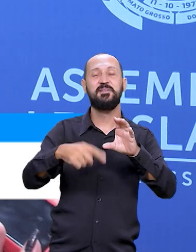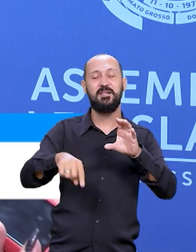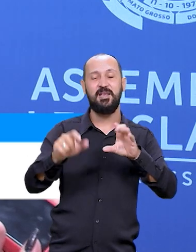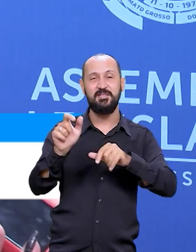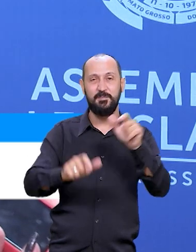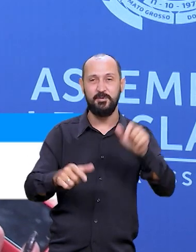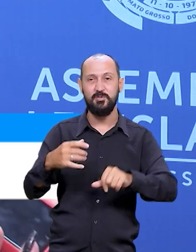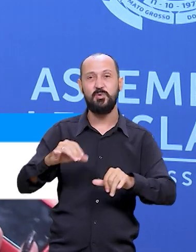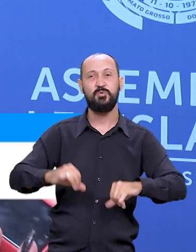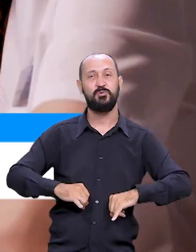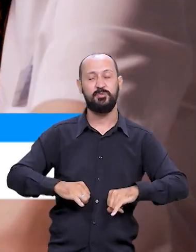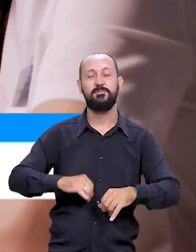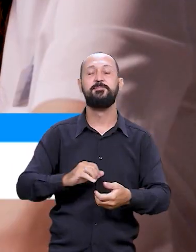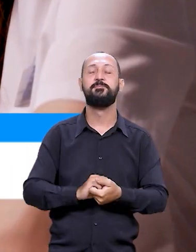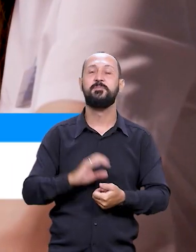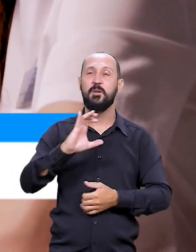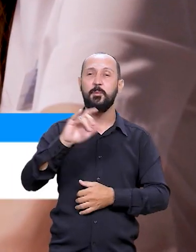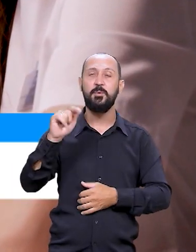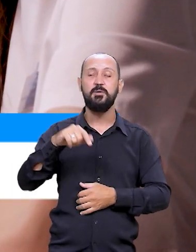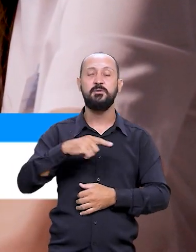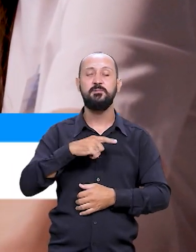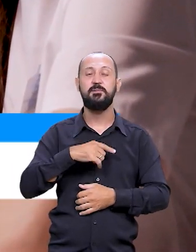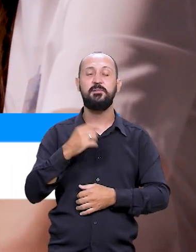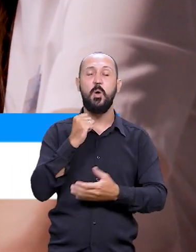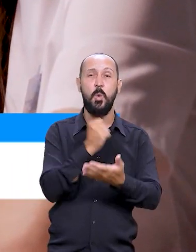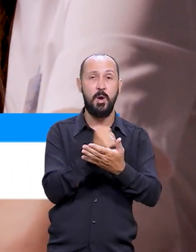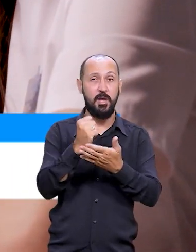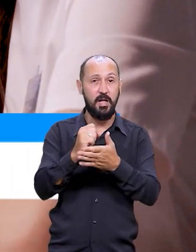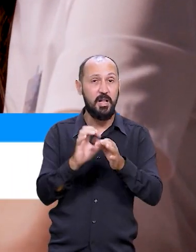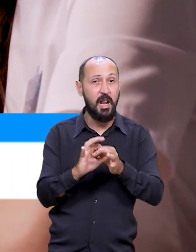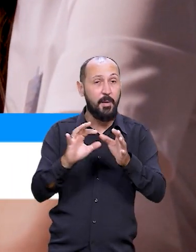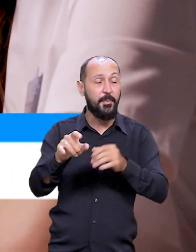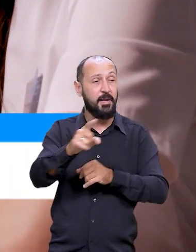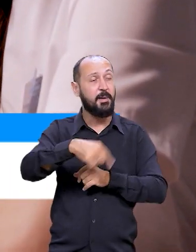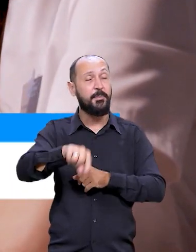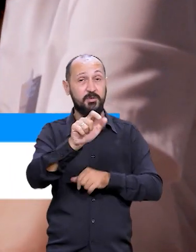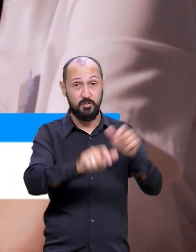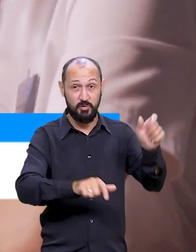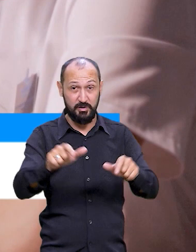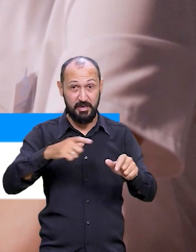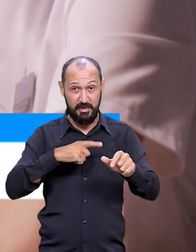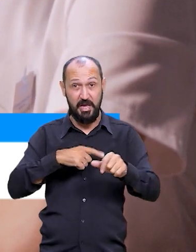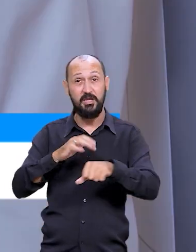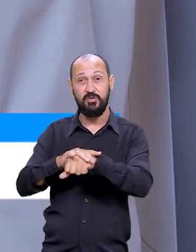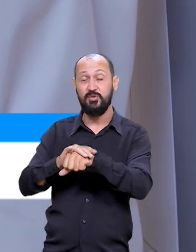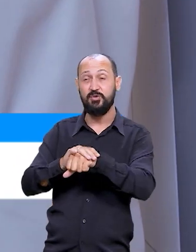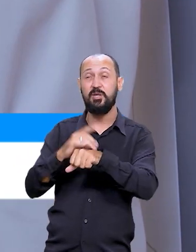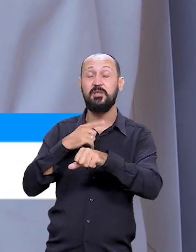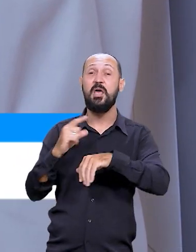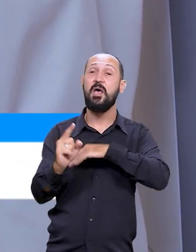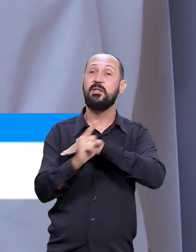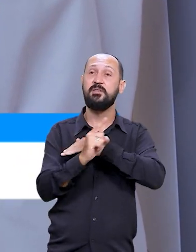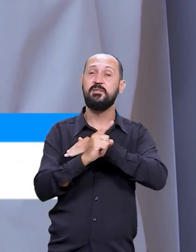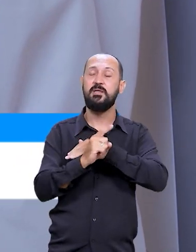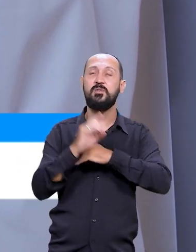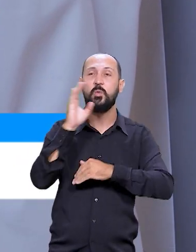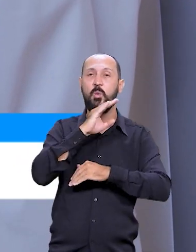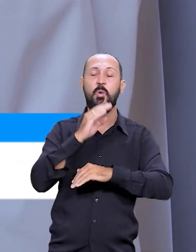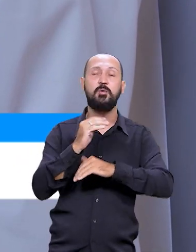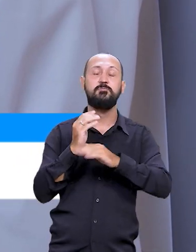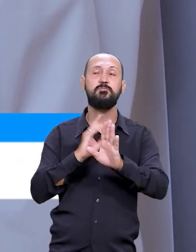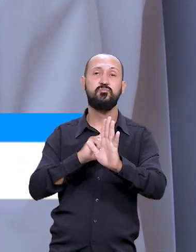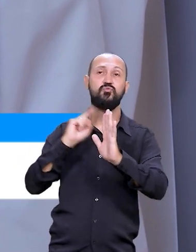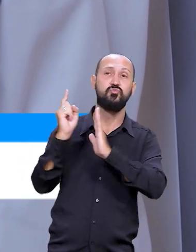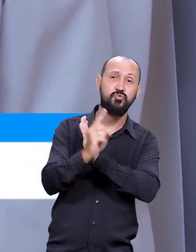das características que essa pessoa sofre. Campo Grande possui um cadastro que permite que as pessoas com fibromialgia tenham atendimento preferencial